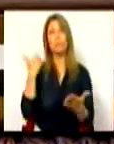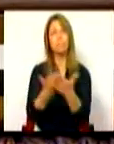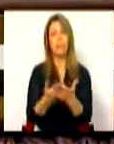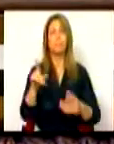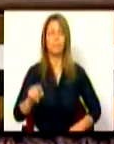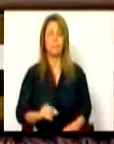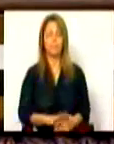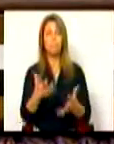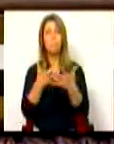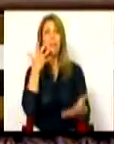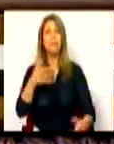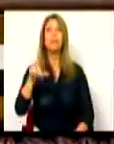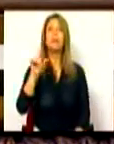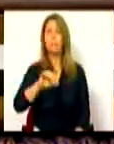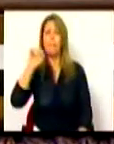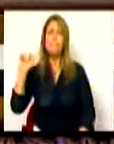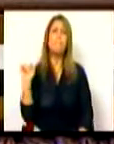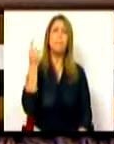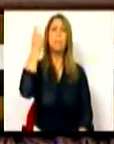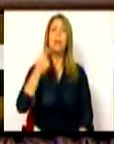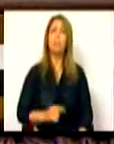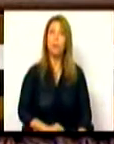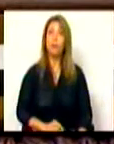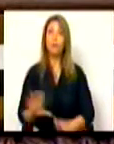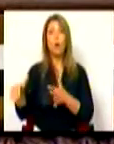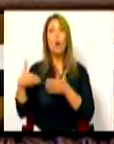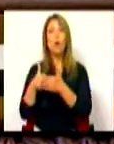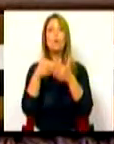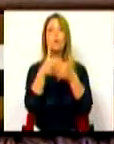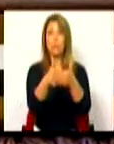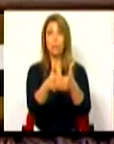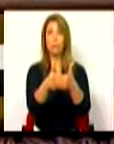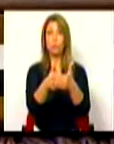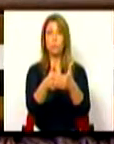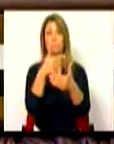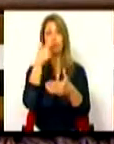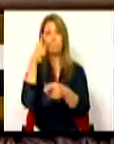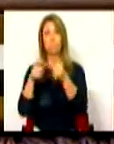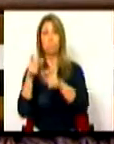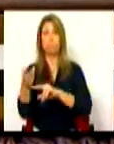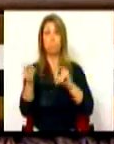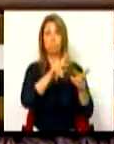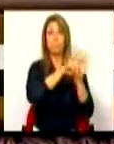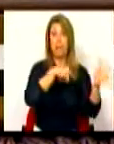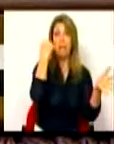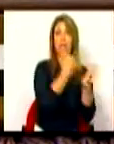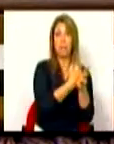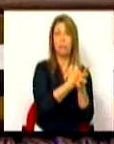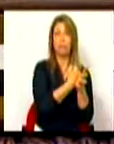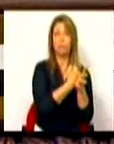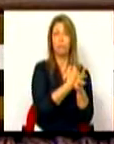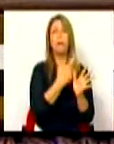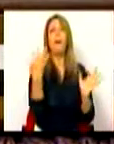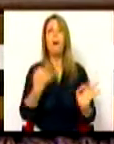Sublinhamos ainda que, pela primeira vez num processo de regularização, aliás, o segundo